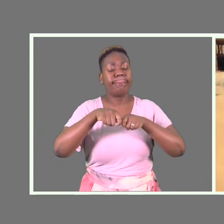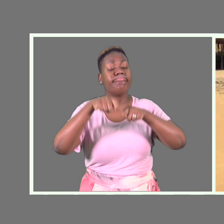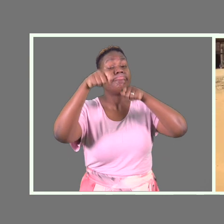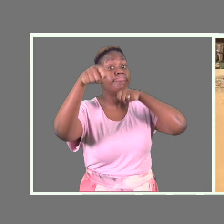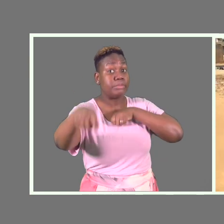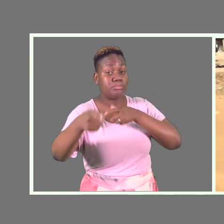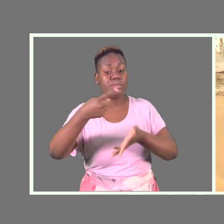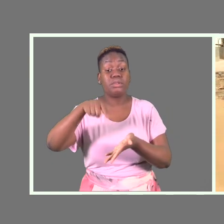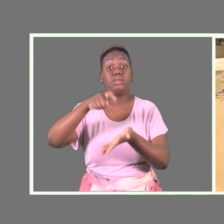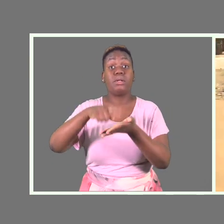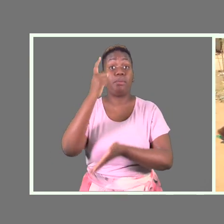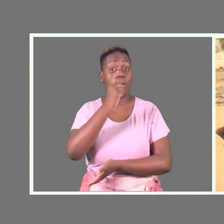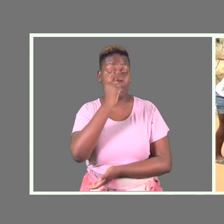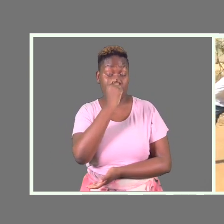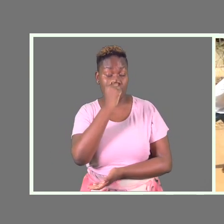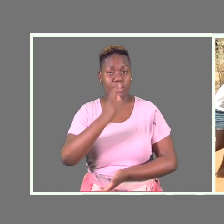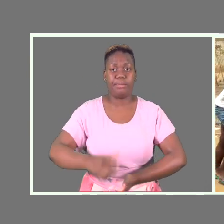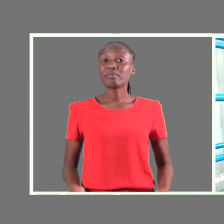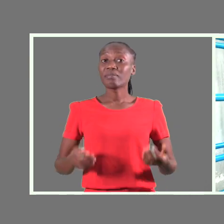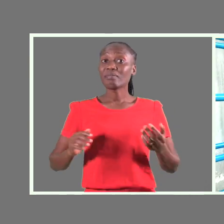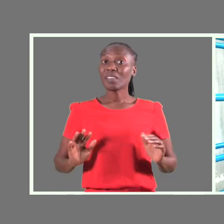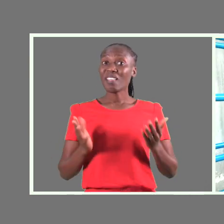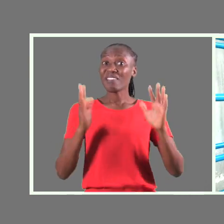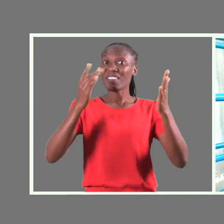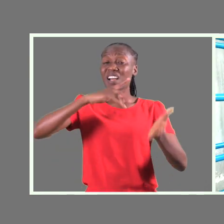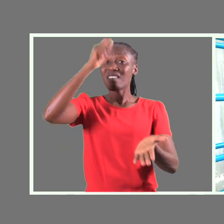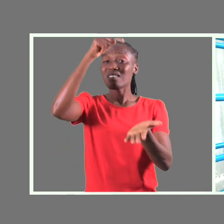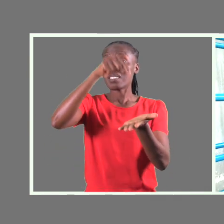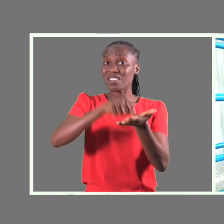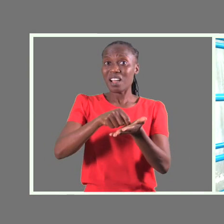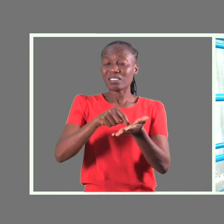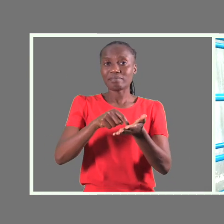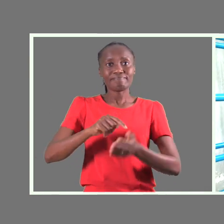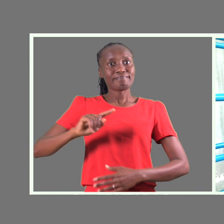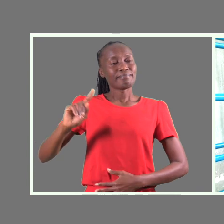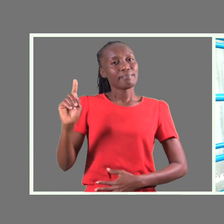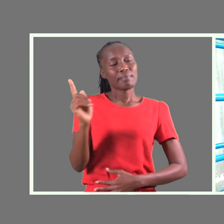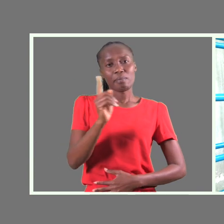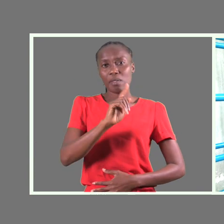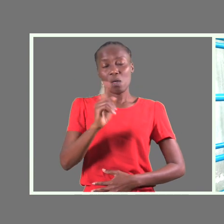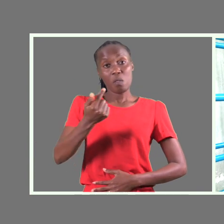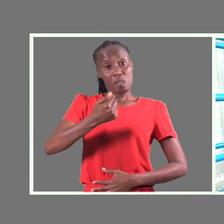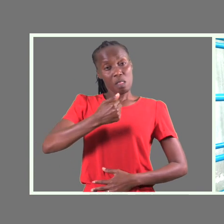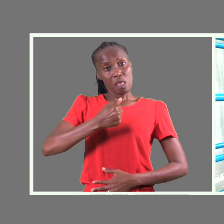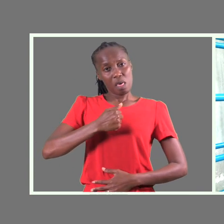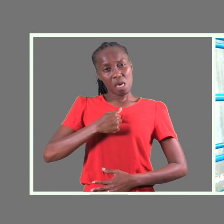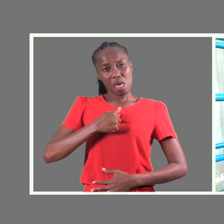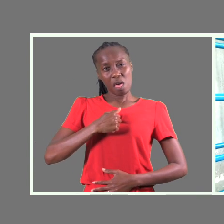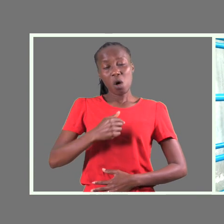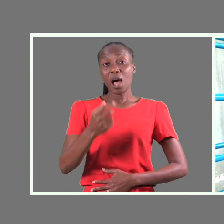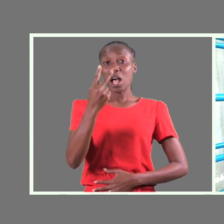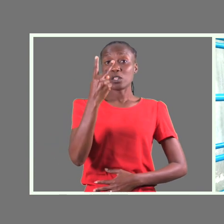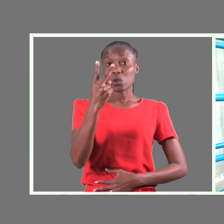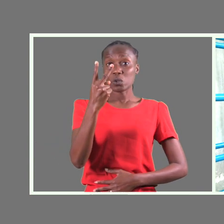Nampula, todos os dias para desenvolver a sua atividade. Não vivo bem aqui no centro da cidade. Eu